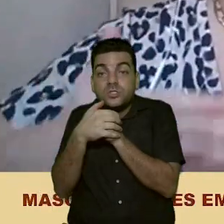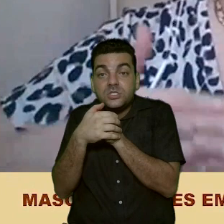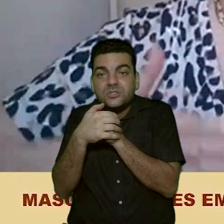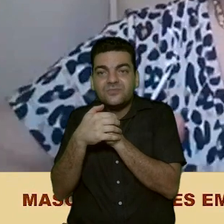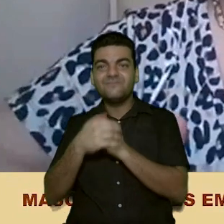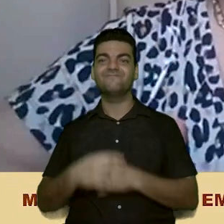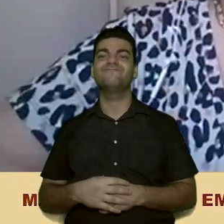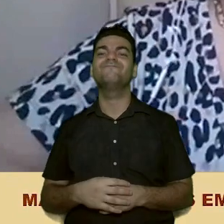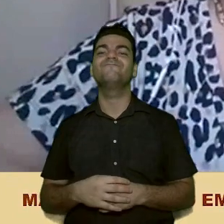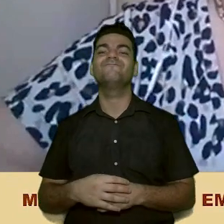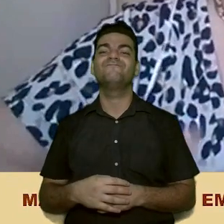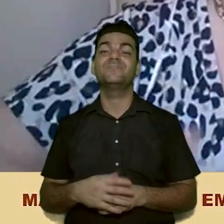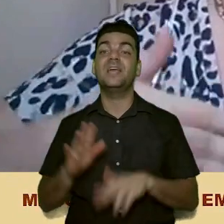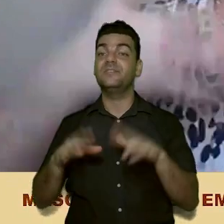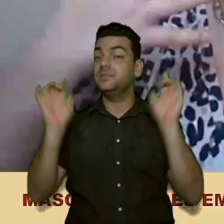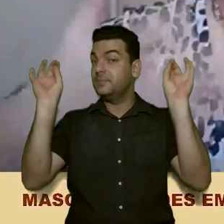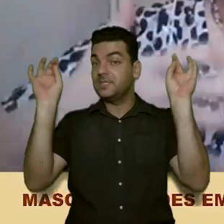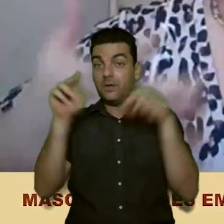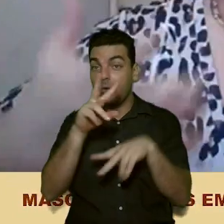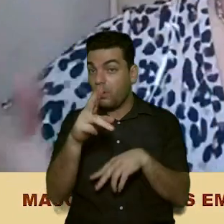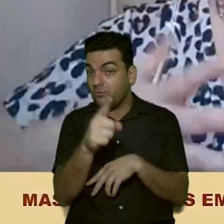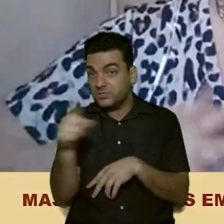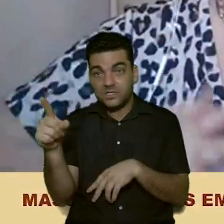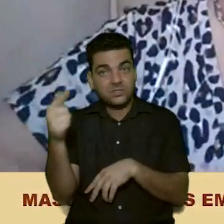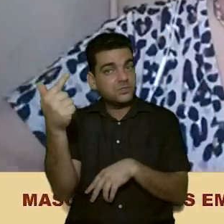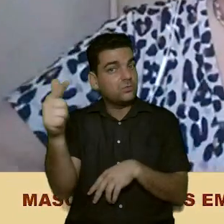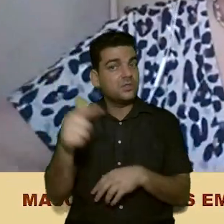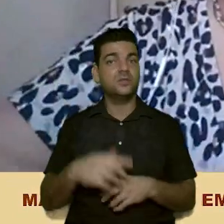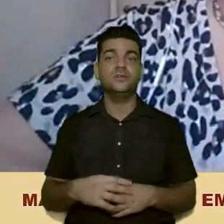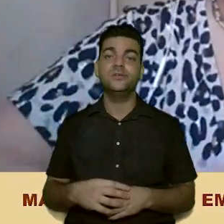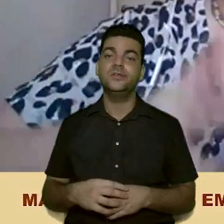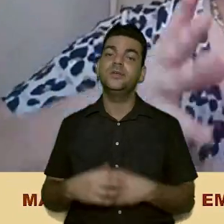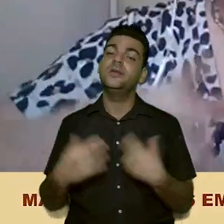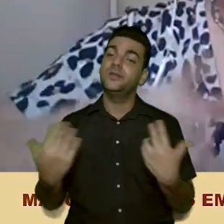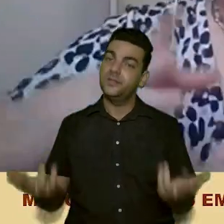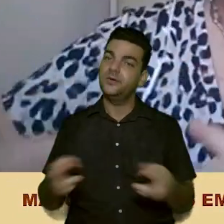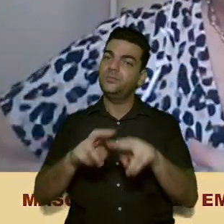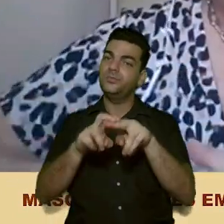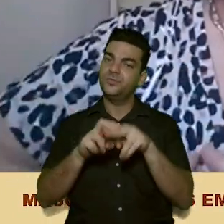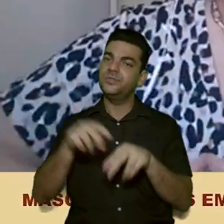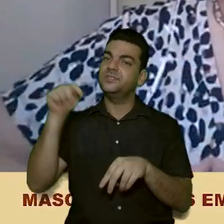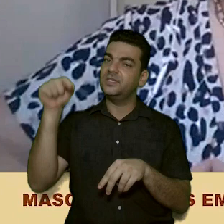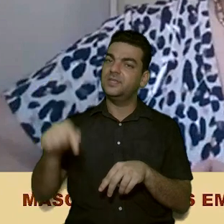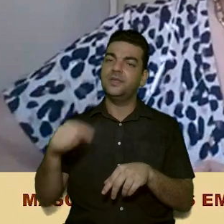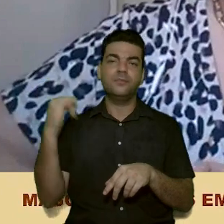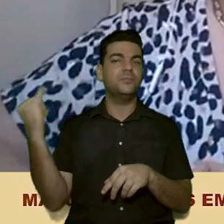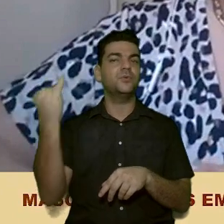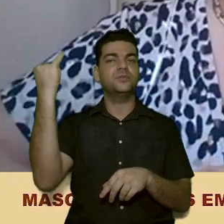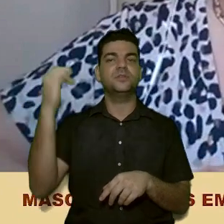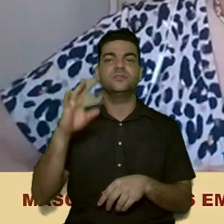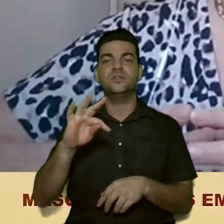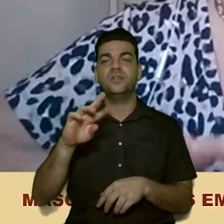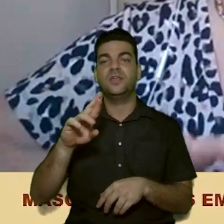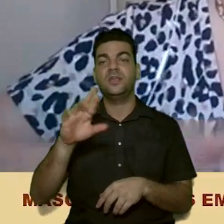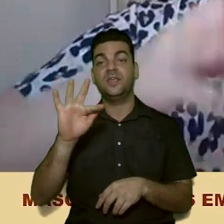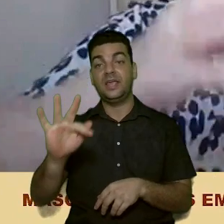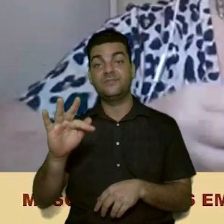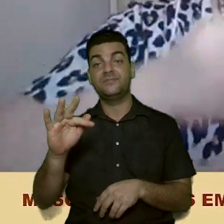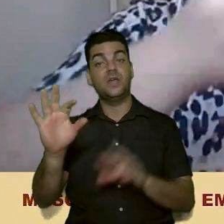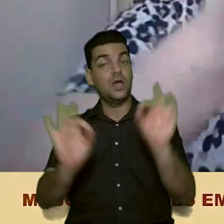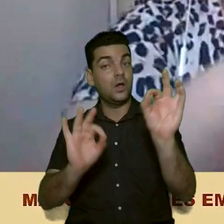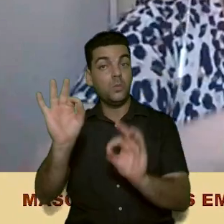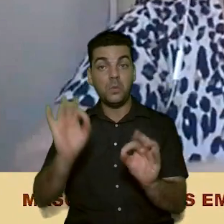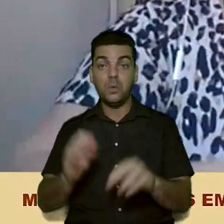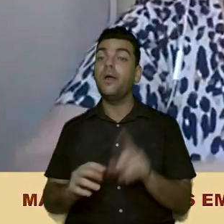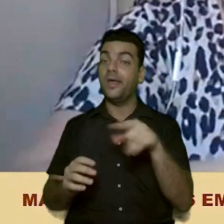têm os mesmos privilégios. Por isso que é tão importante um evento organizado como esse pelo TRF, né? A gente está falando de